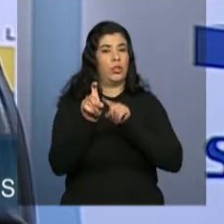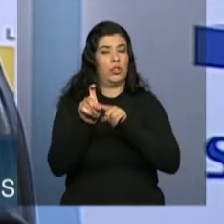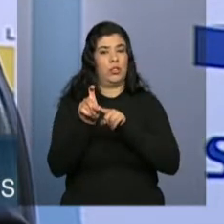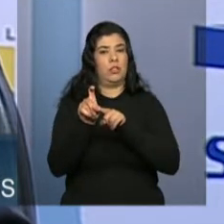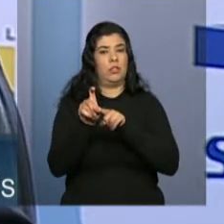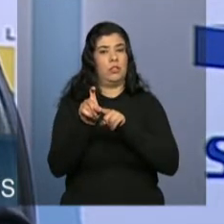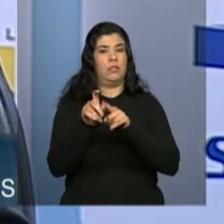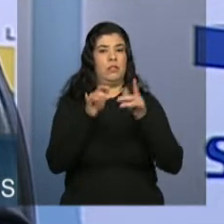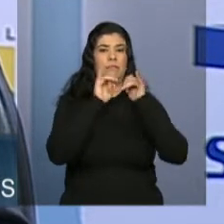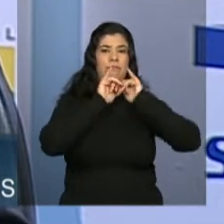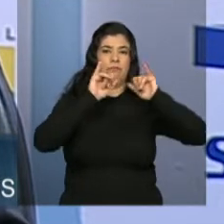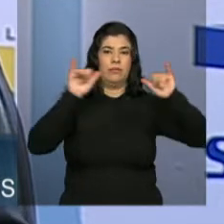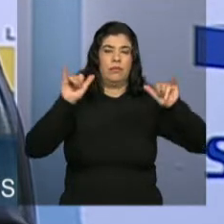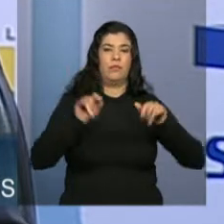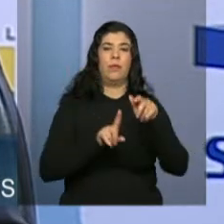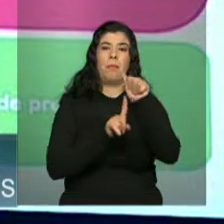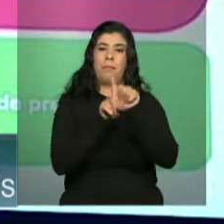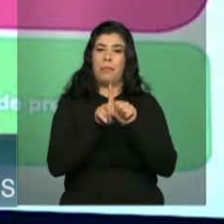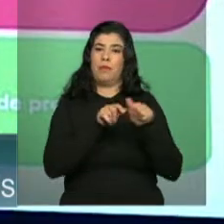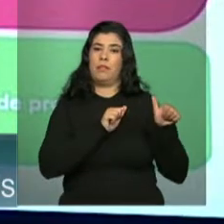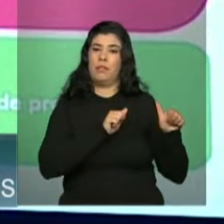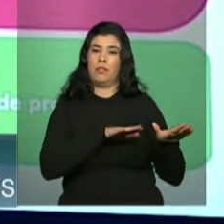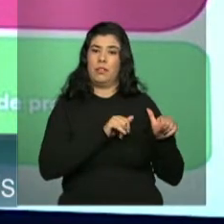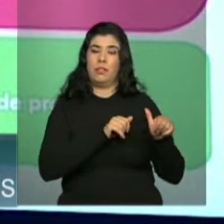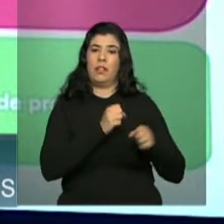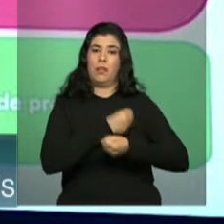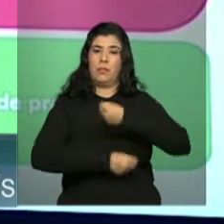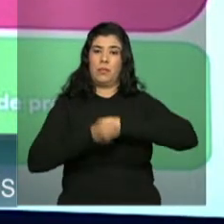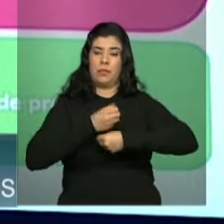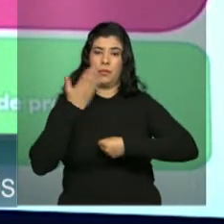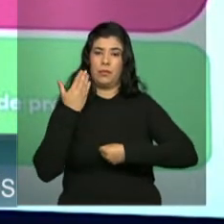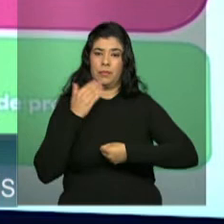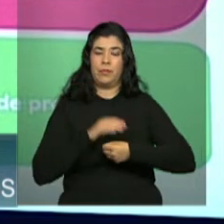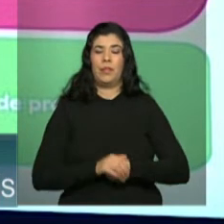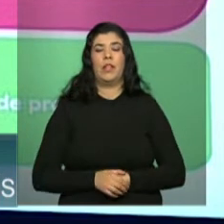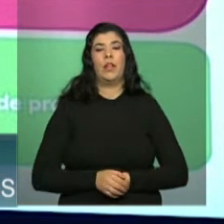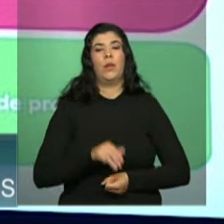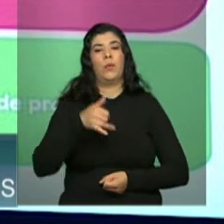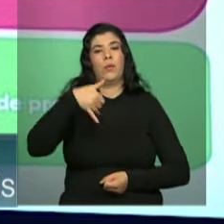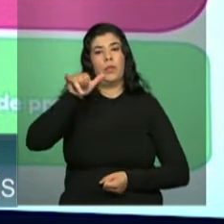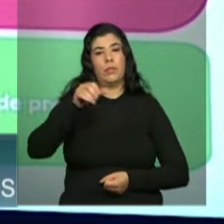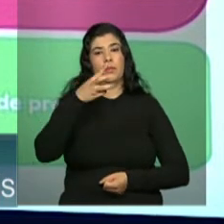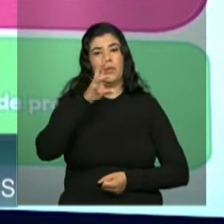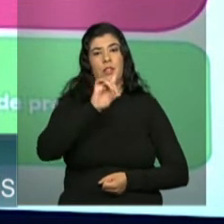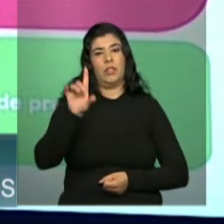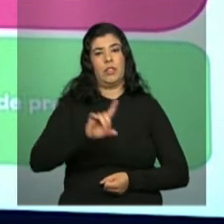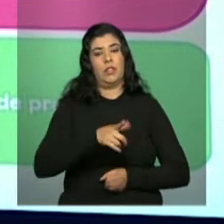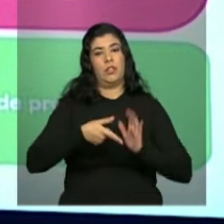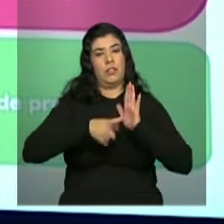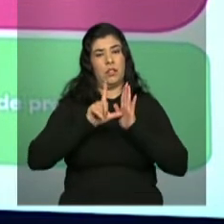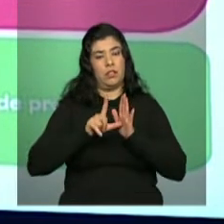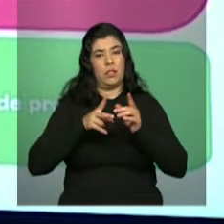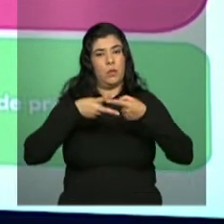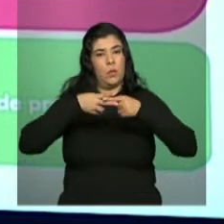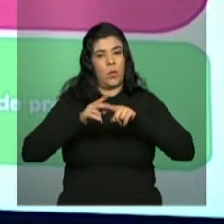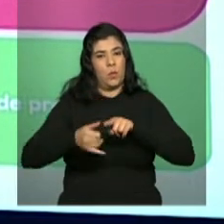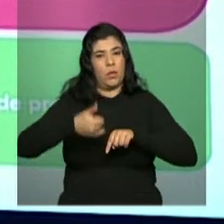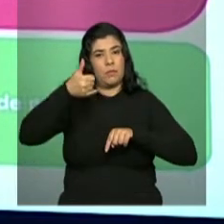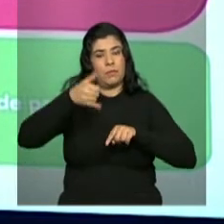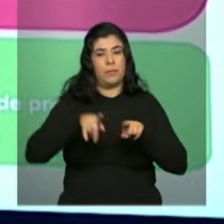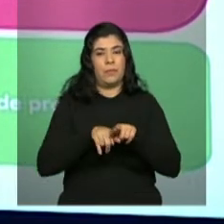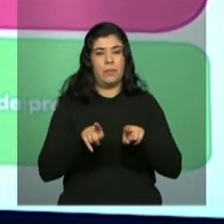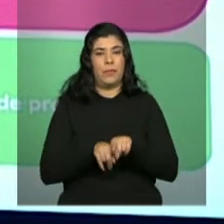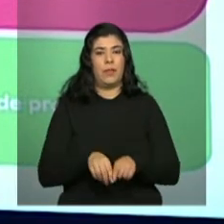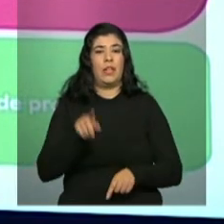Ajuste o fator Y ele é publicado 30 dias antes do ajuste na o fator ver